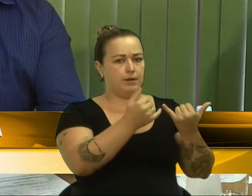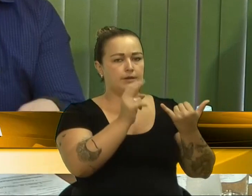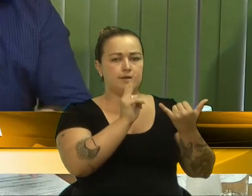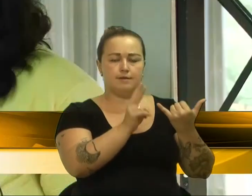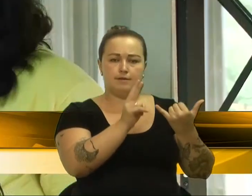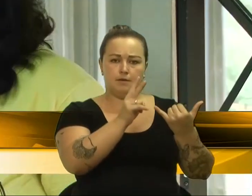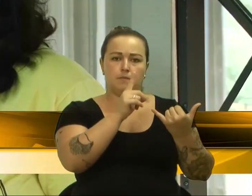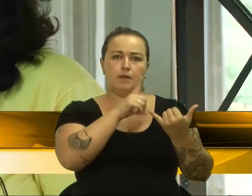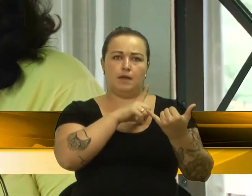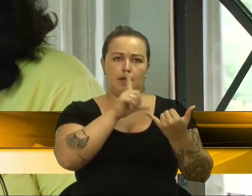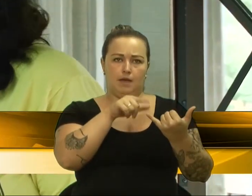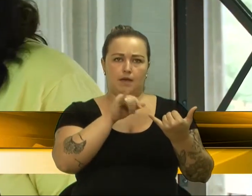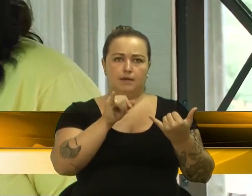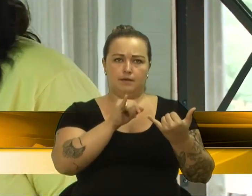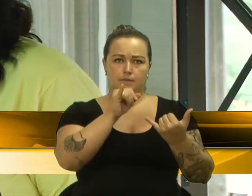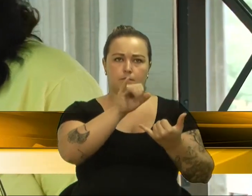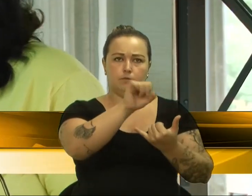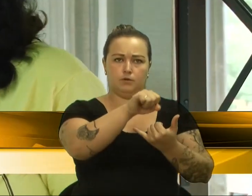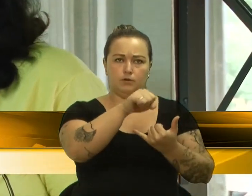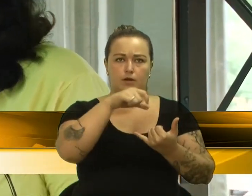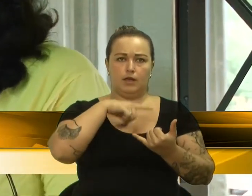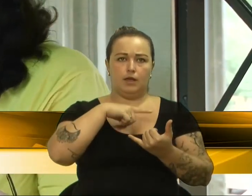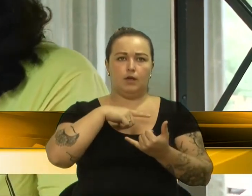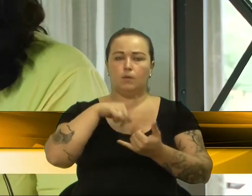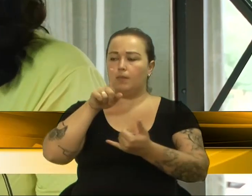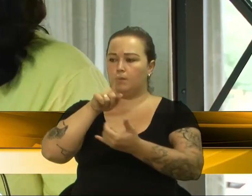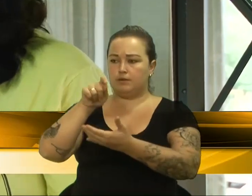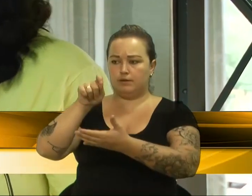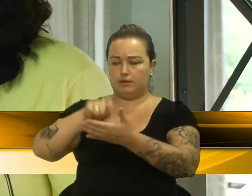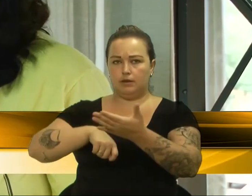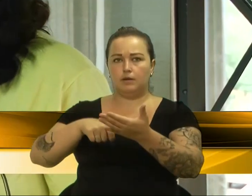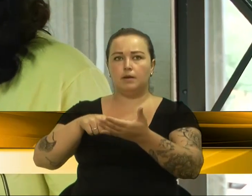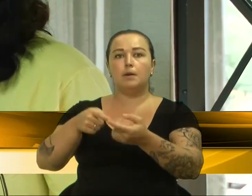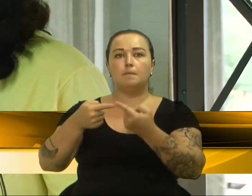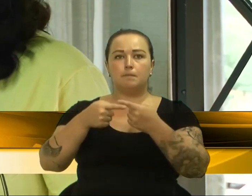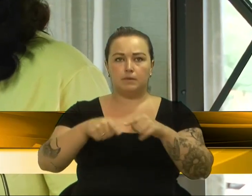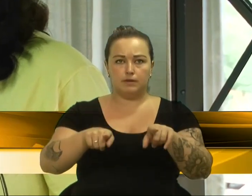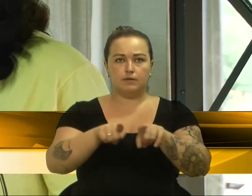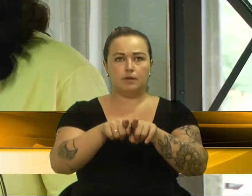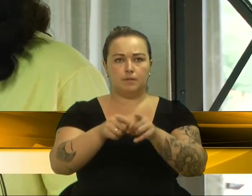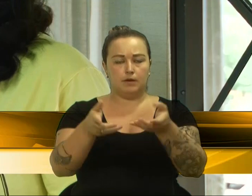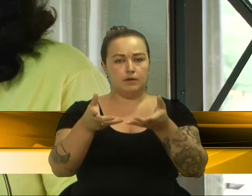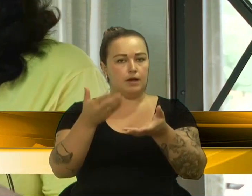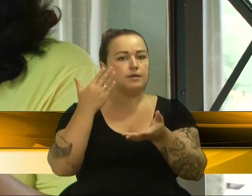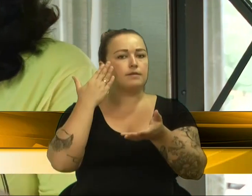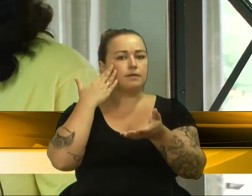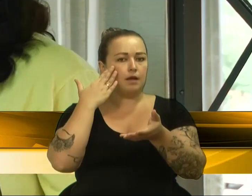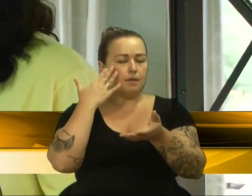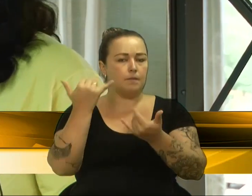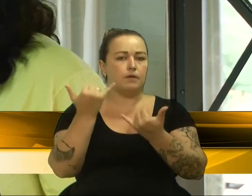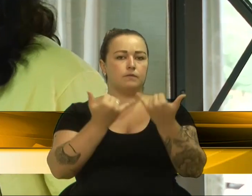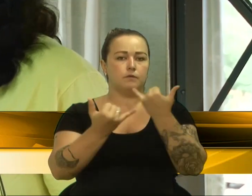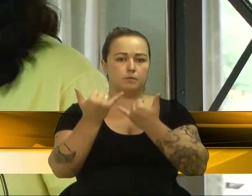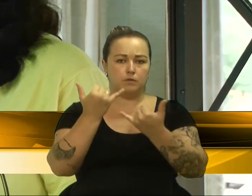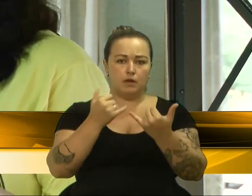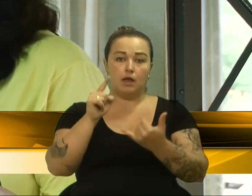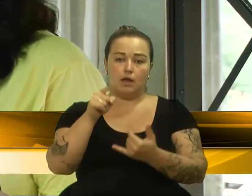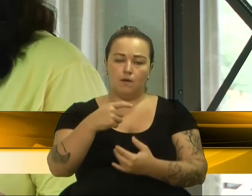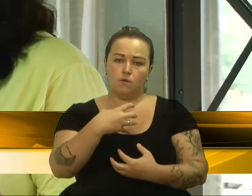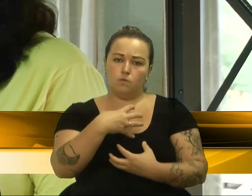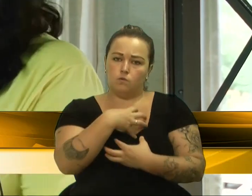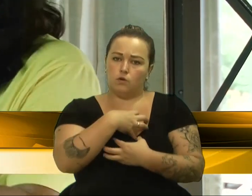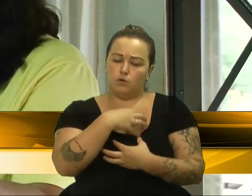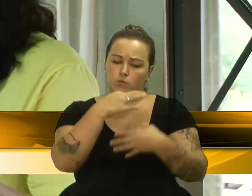informação pública. Eu posso não ter assinado esse pedido de informações, mas também quero saber as informações. Então, eu vejo que essa é a forma de